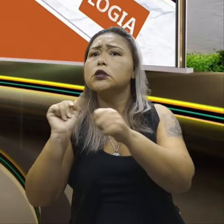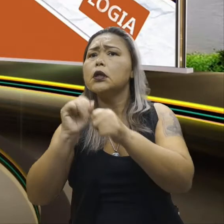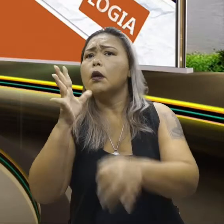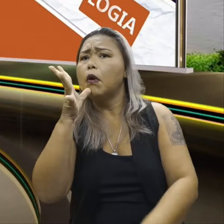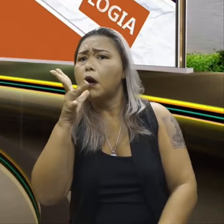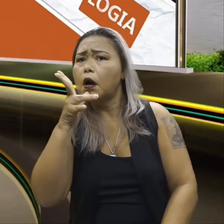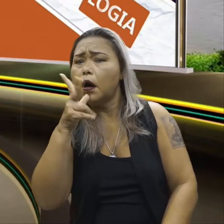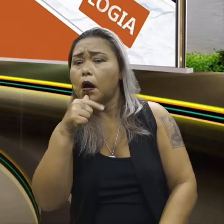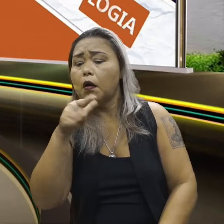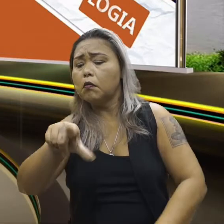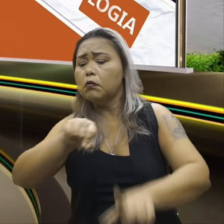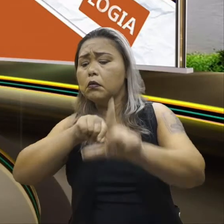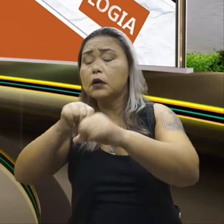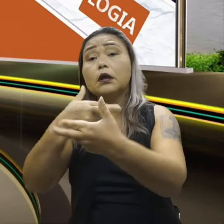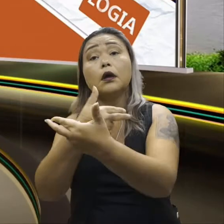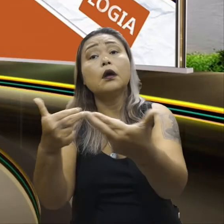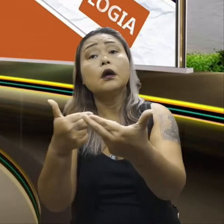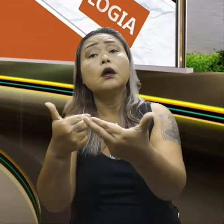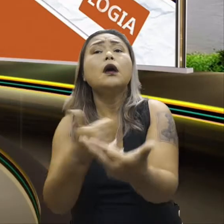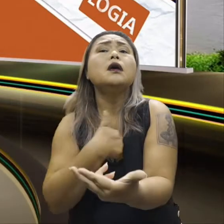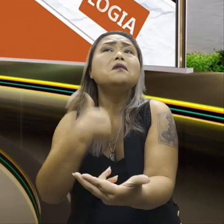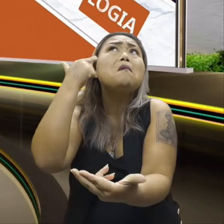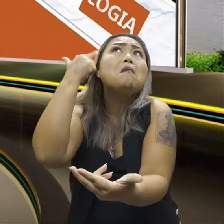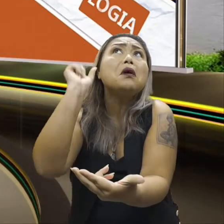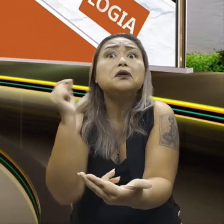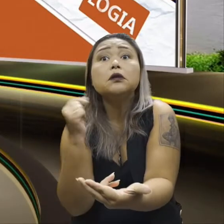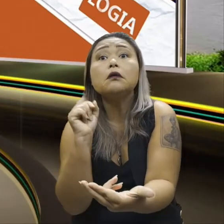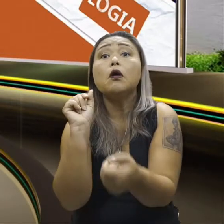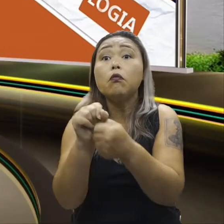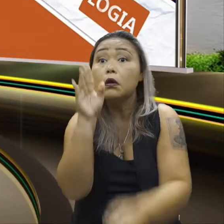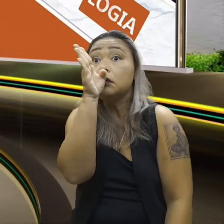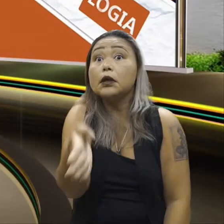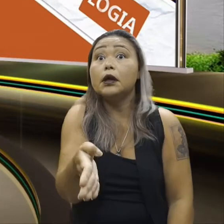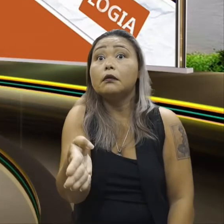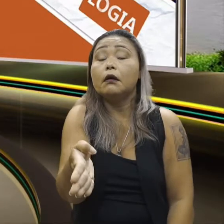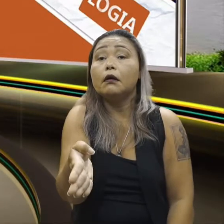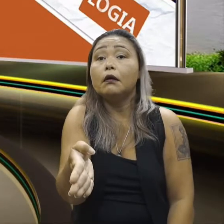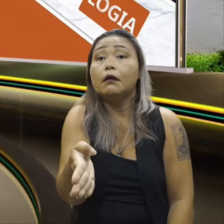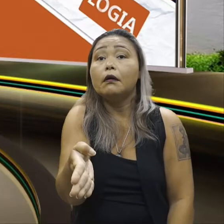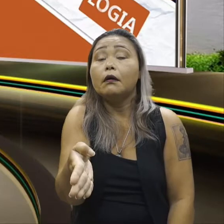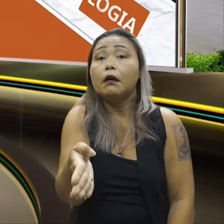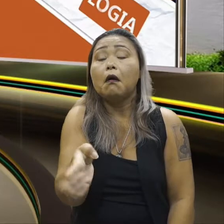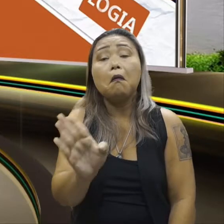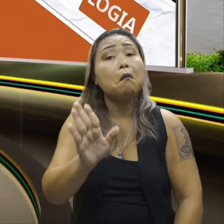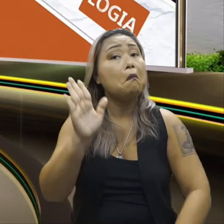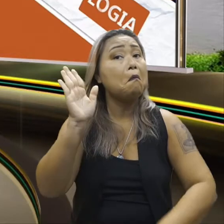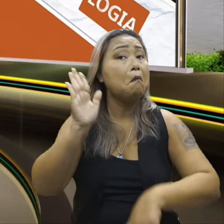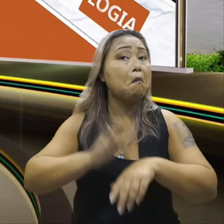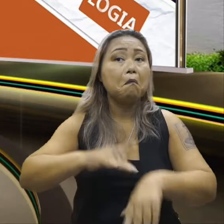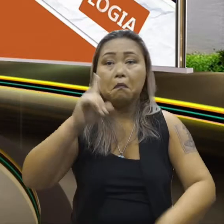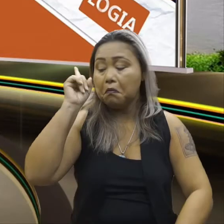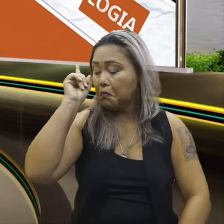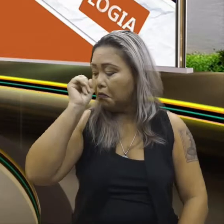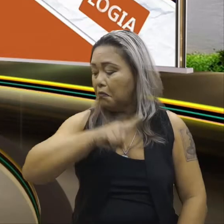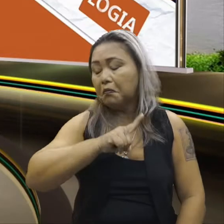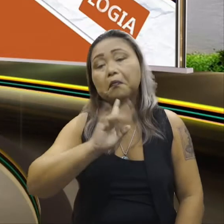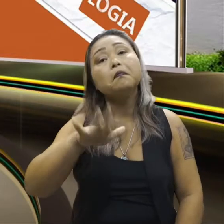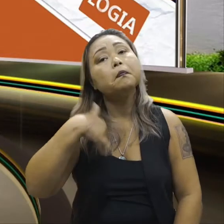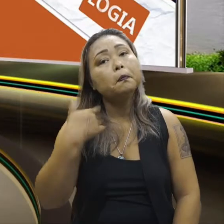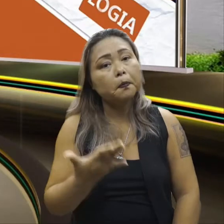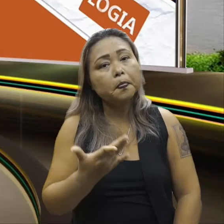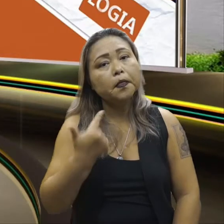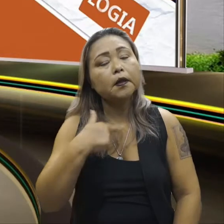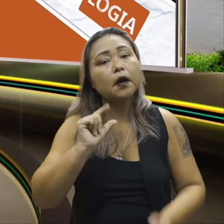para decidir as coisas, imagina se a democracia fosse direta. Ia ser mais difícil, né? Então, a ideia é a gente perceber